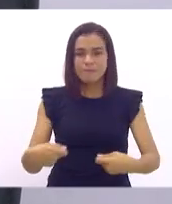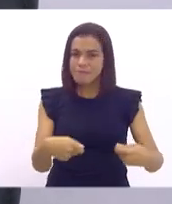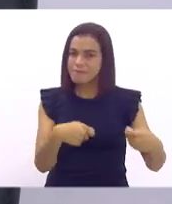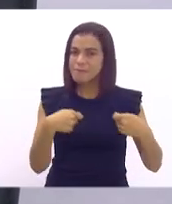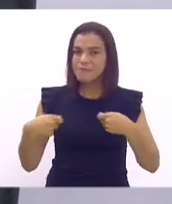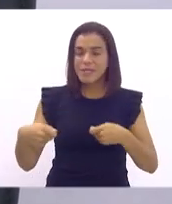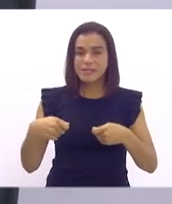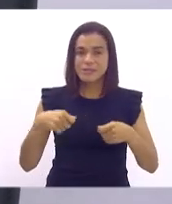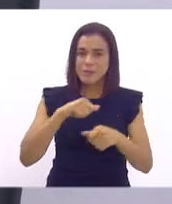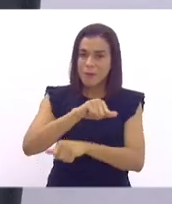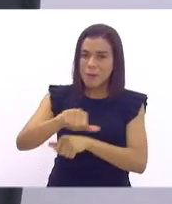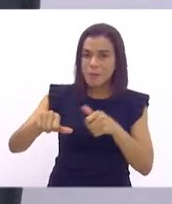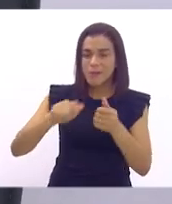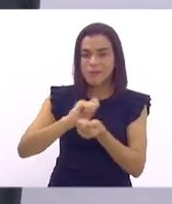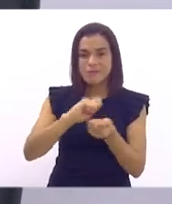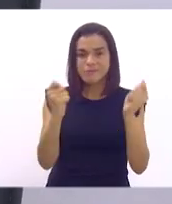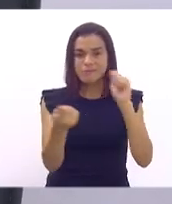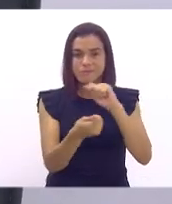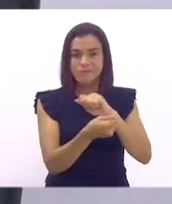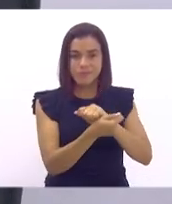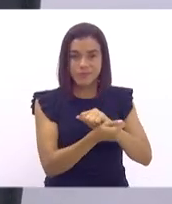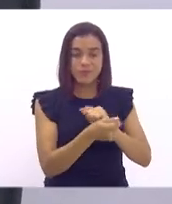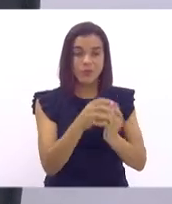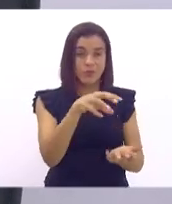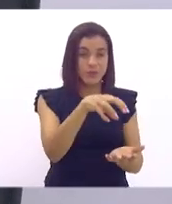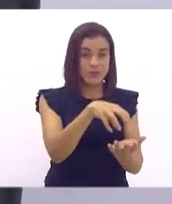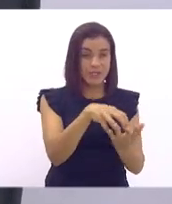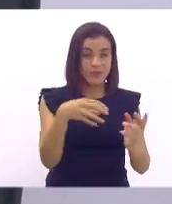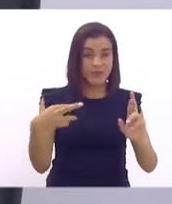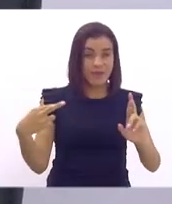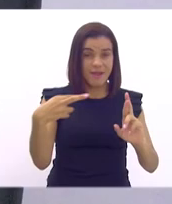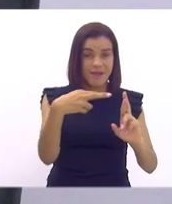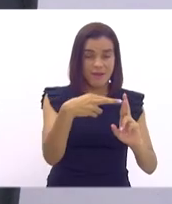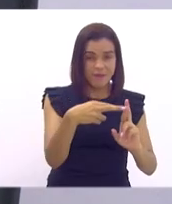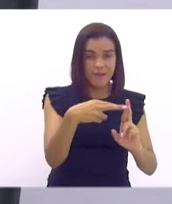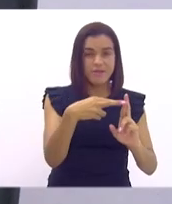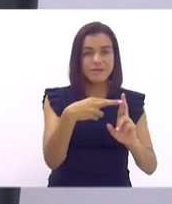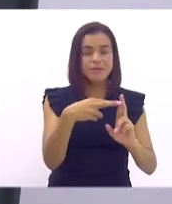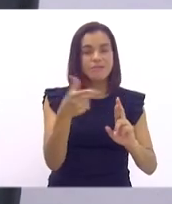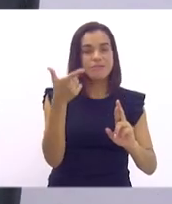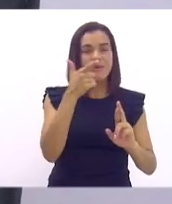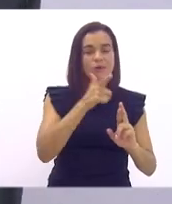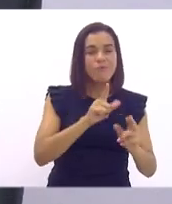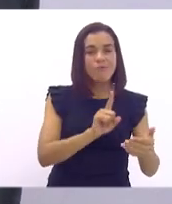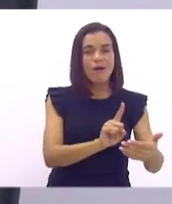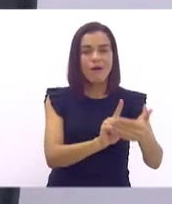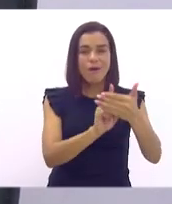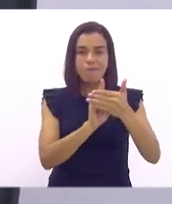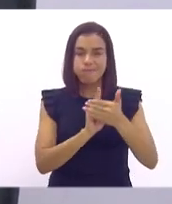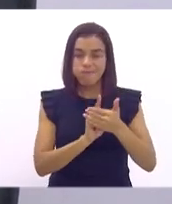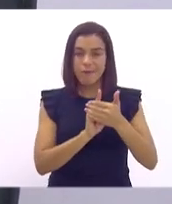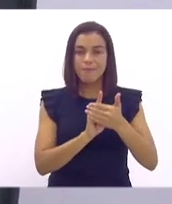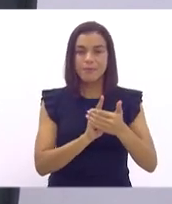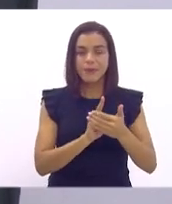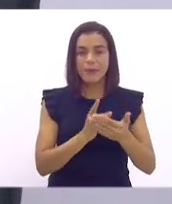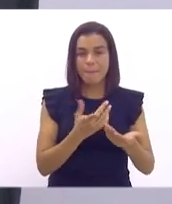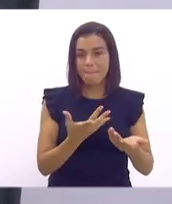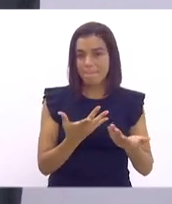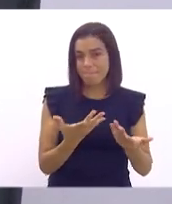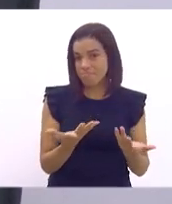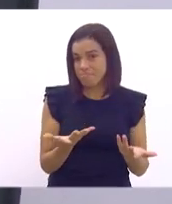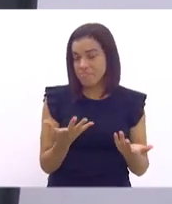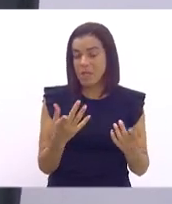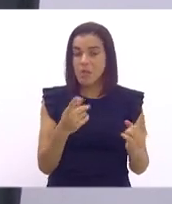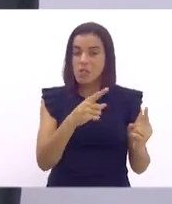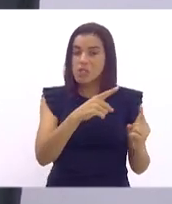uma reestruturação dos centros de referência para acolher esse novo tipo de